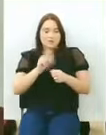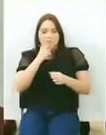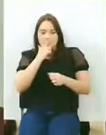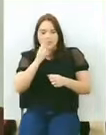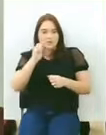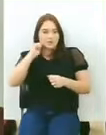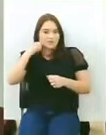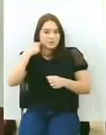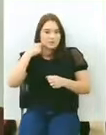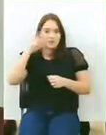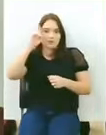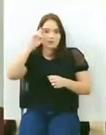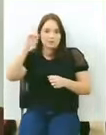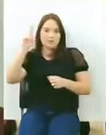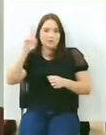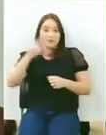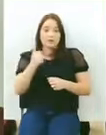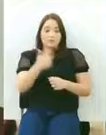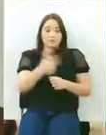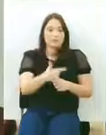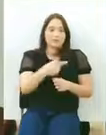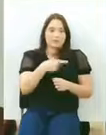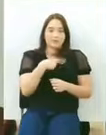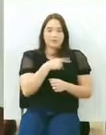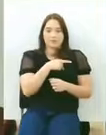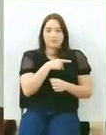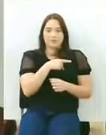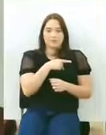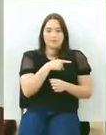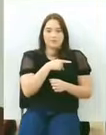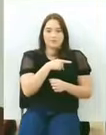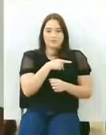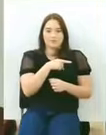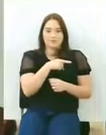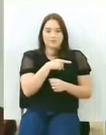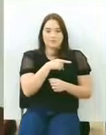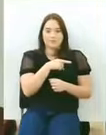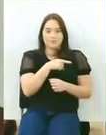como fiscais e donos do que como pastores.